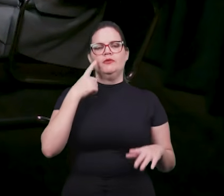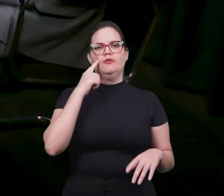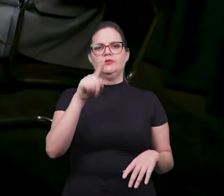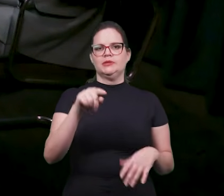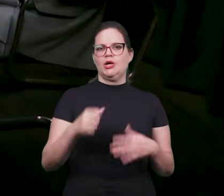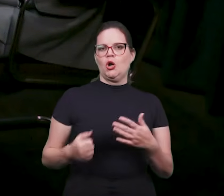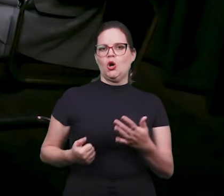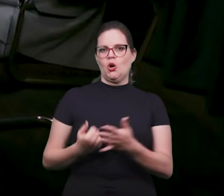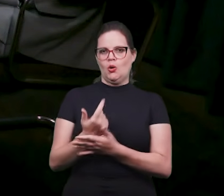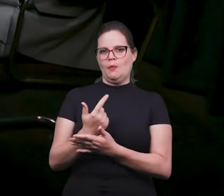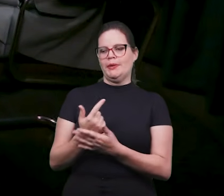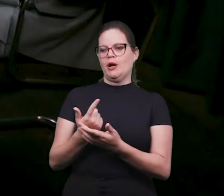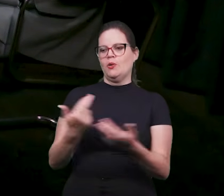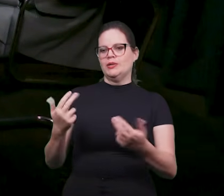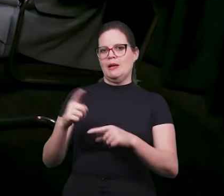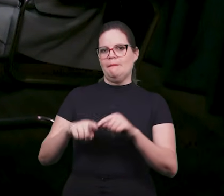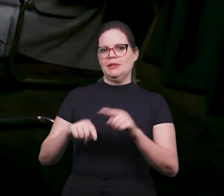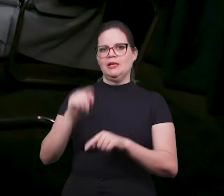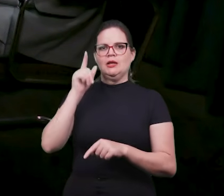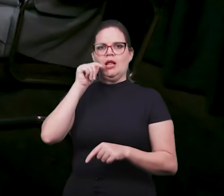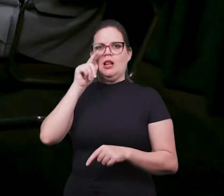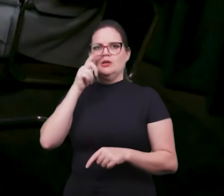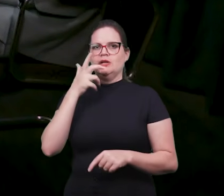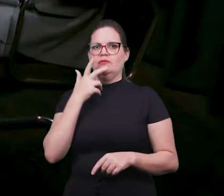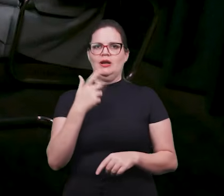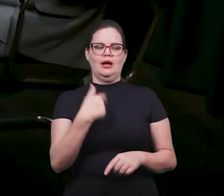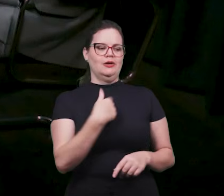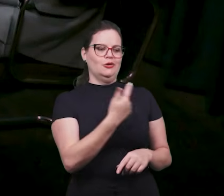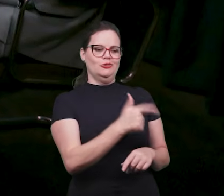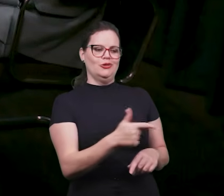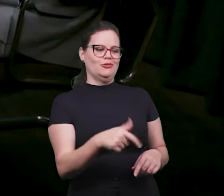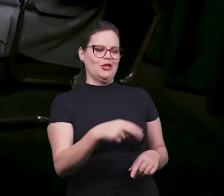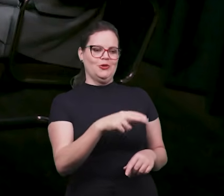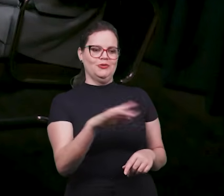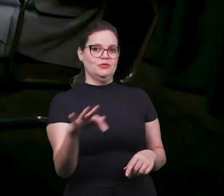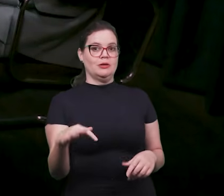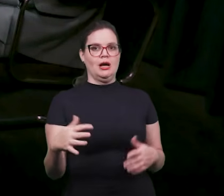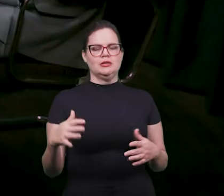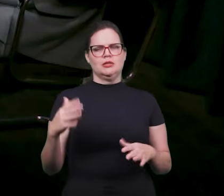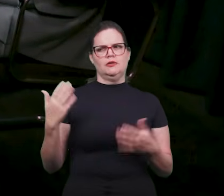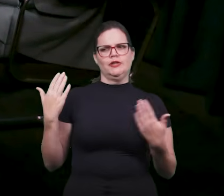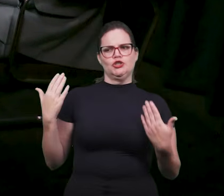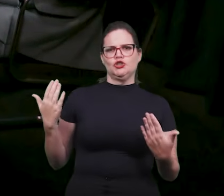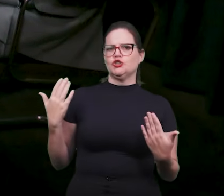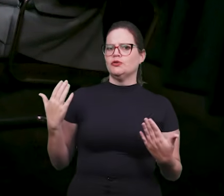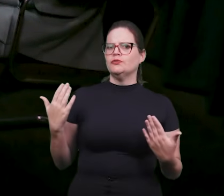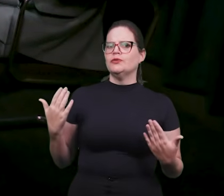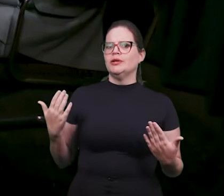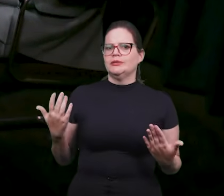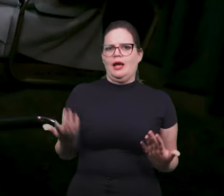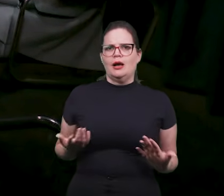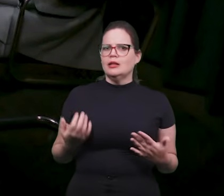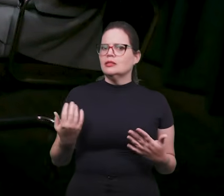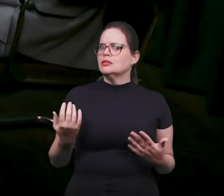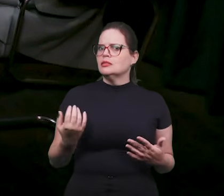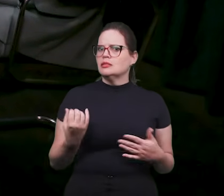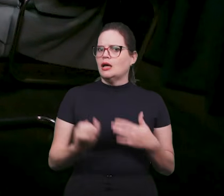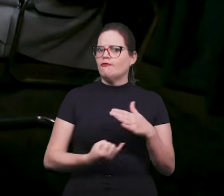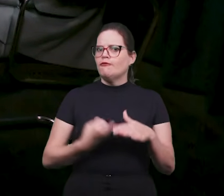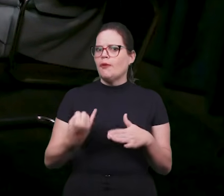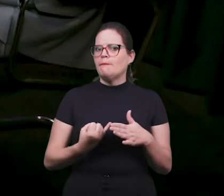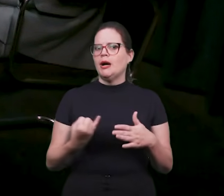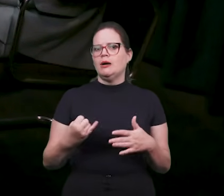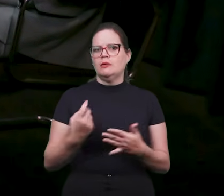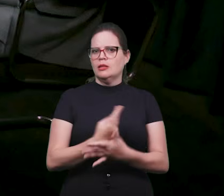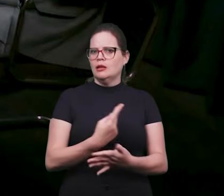você comprar um produto numa loja e fala, mas eu não tenho nota fiscal. Você já está na plena irregularidade, né?